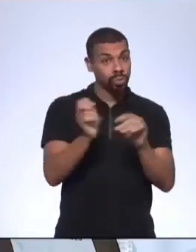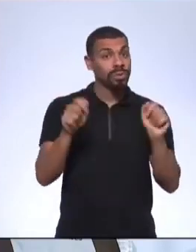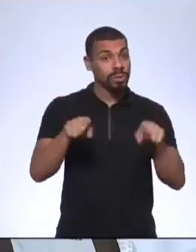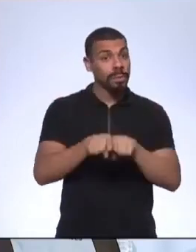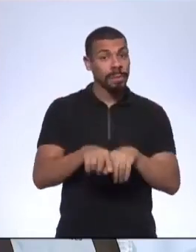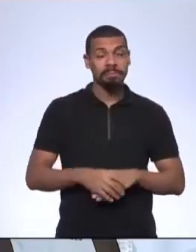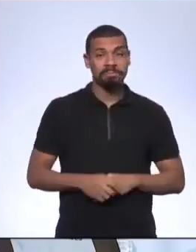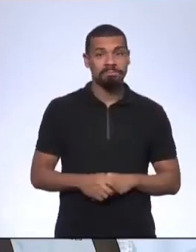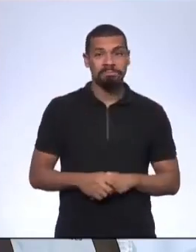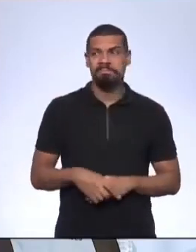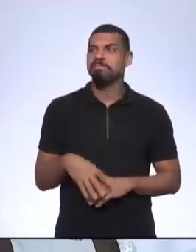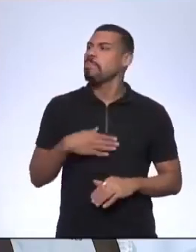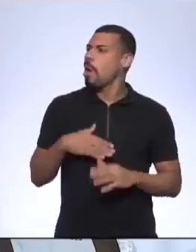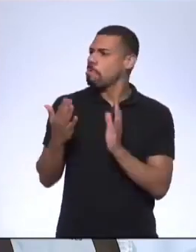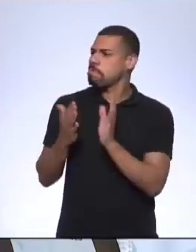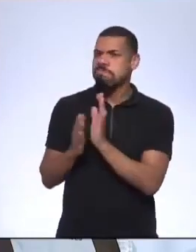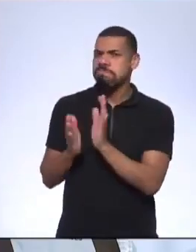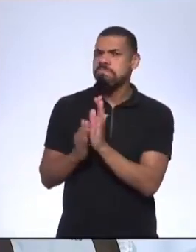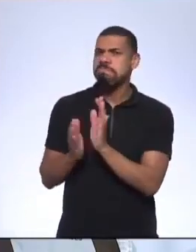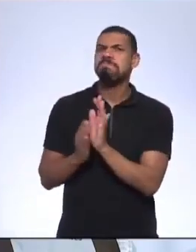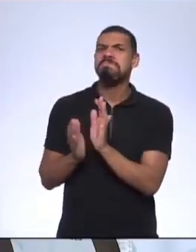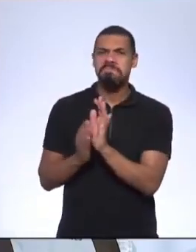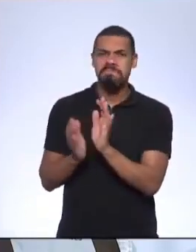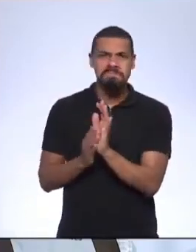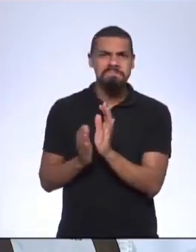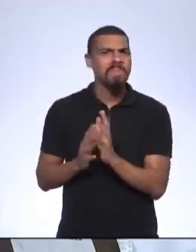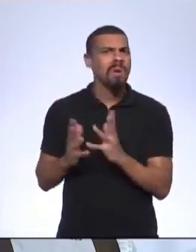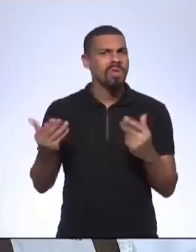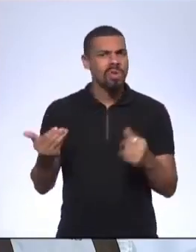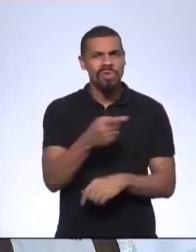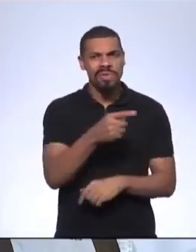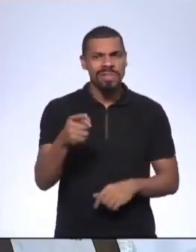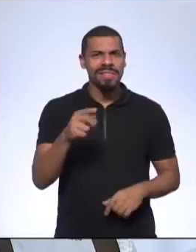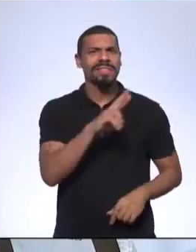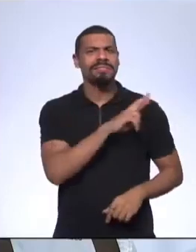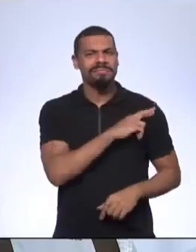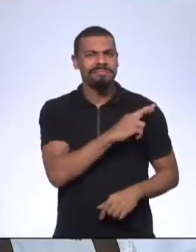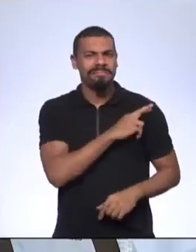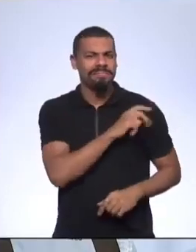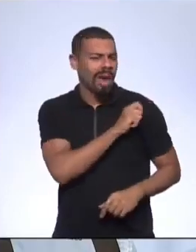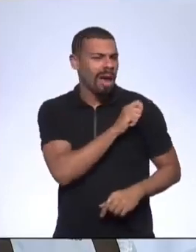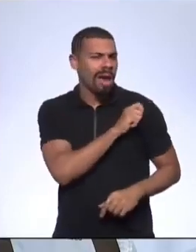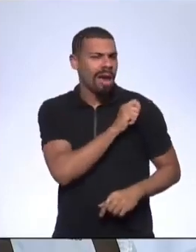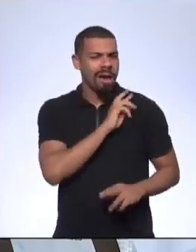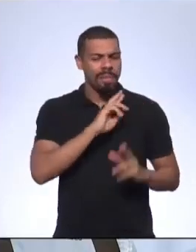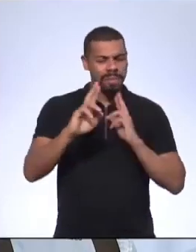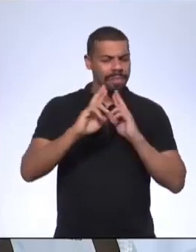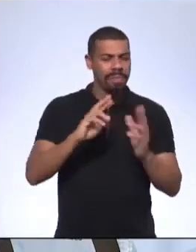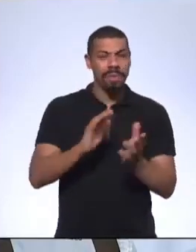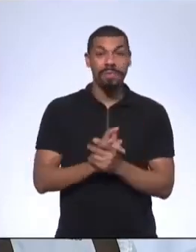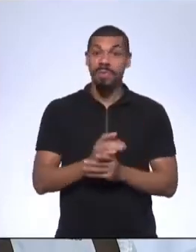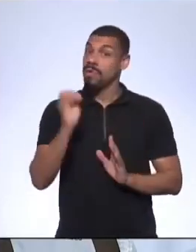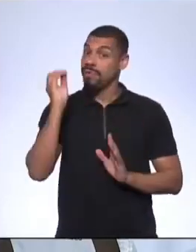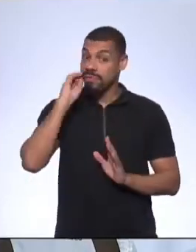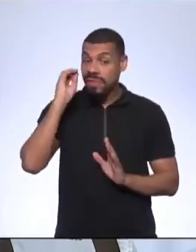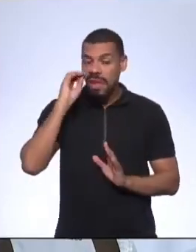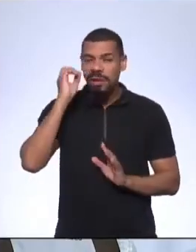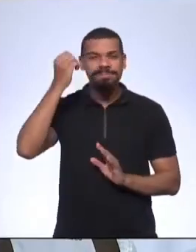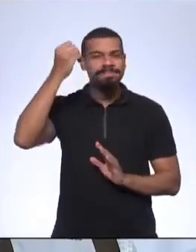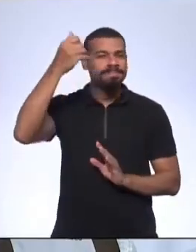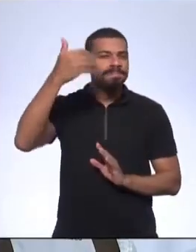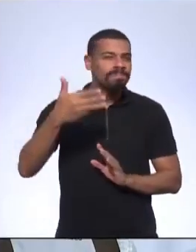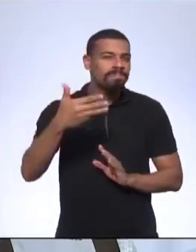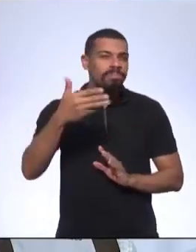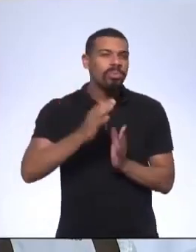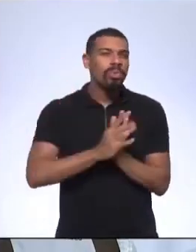que parabenizar muito essa galera aí. Um abração para vocês, valeu. Eu vou tentar